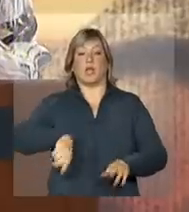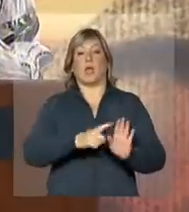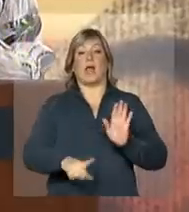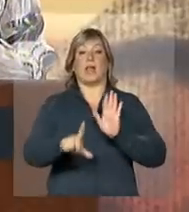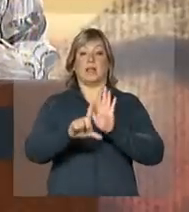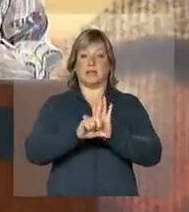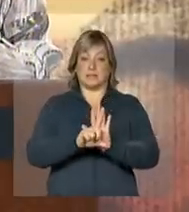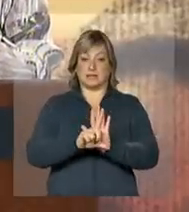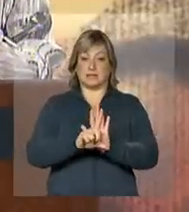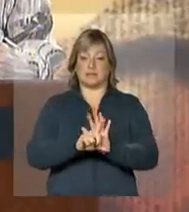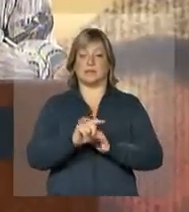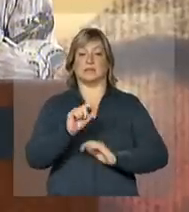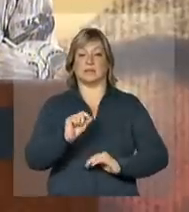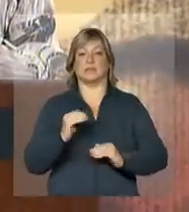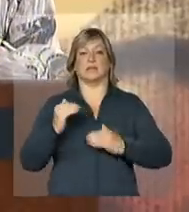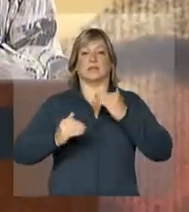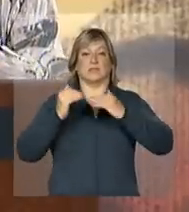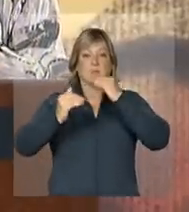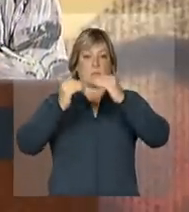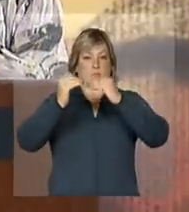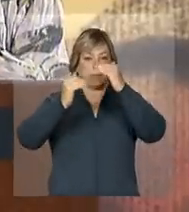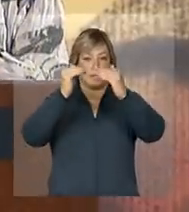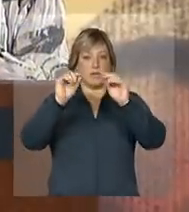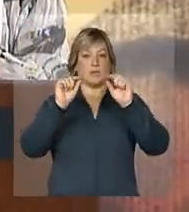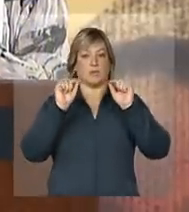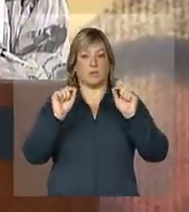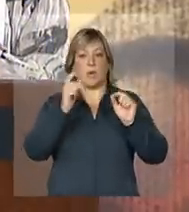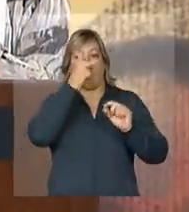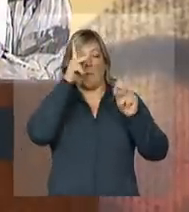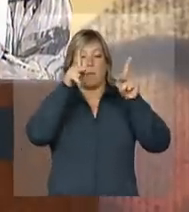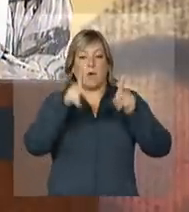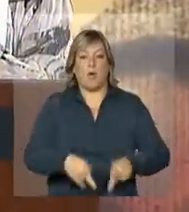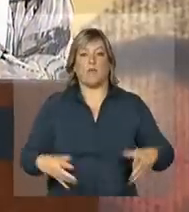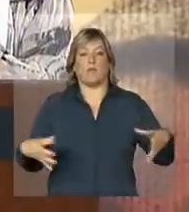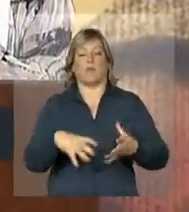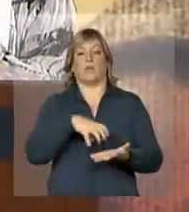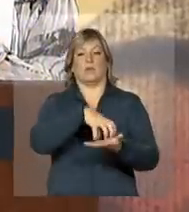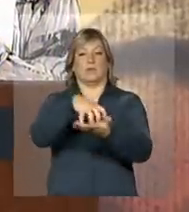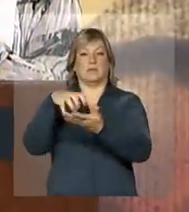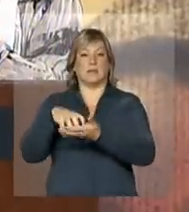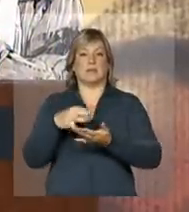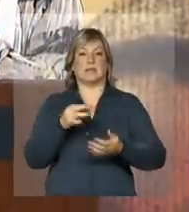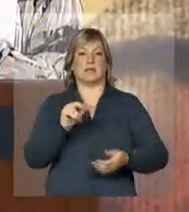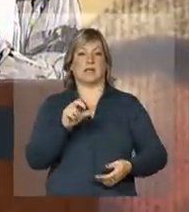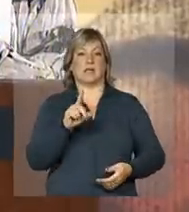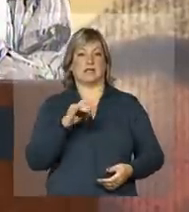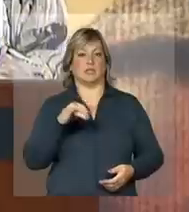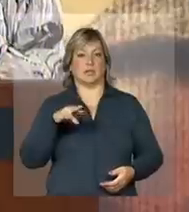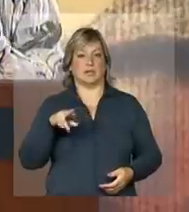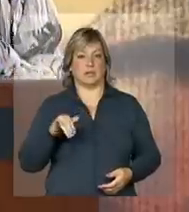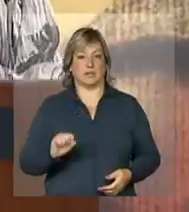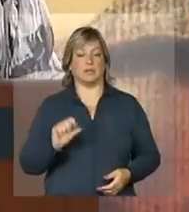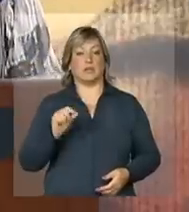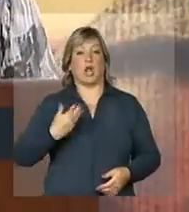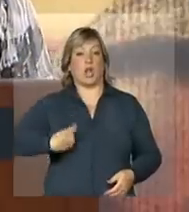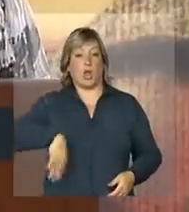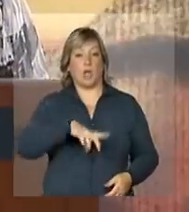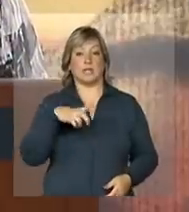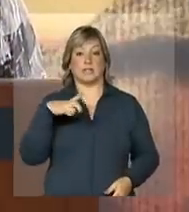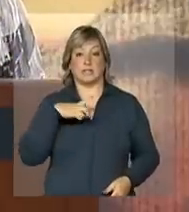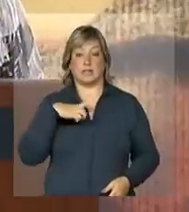legislação de desenvolvimento de povos e comunidades tradicionais de nós termos no